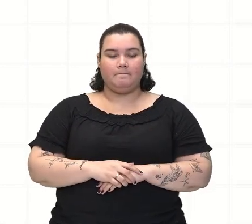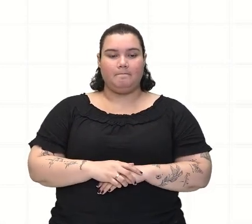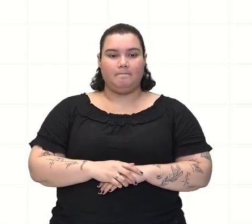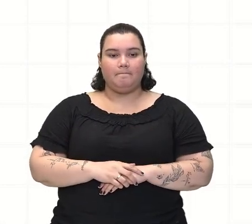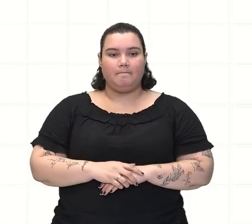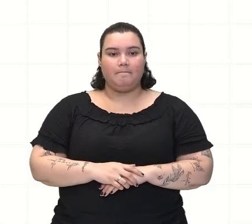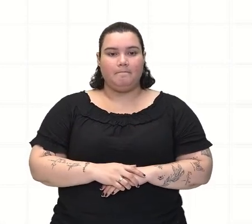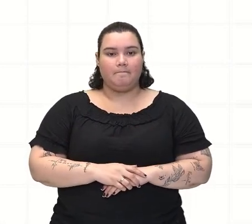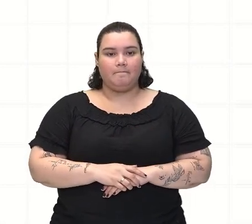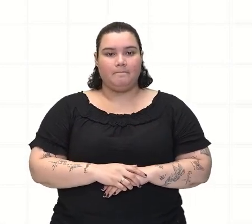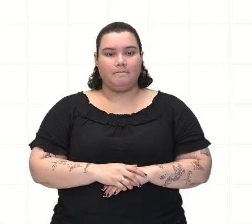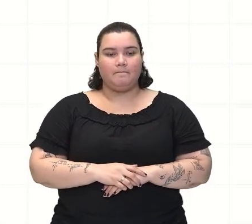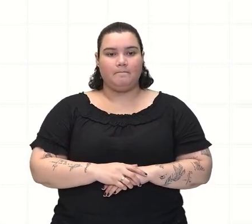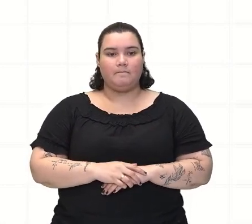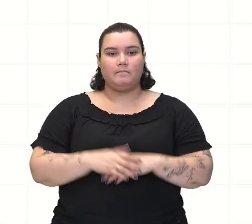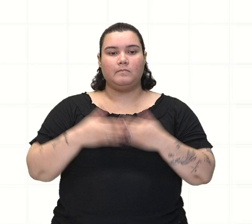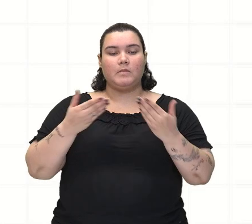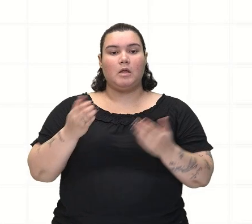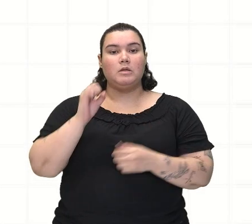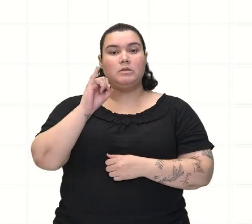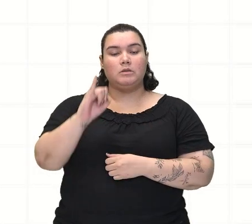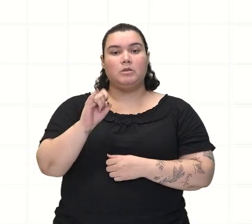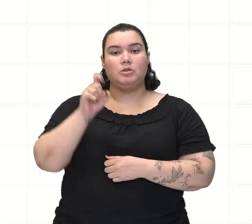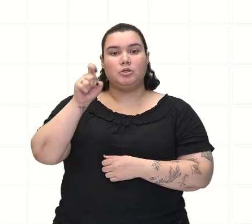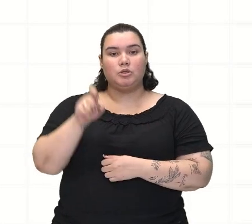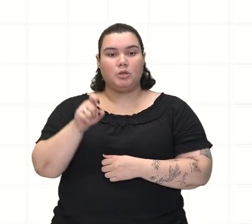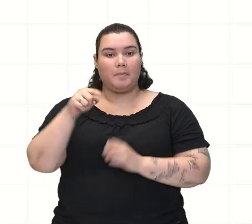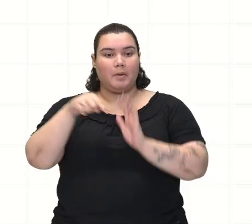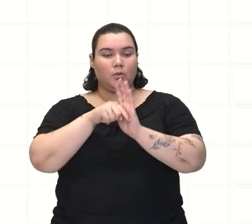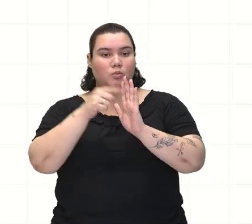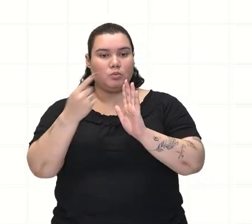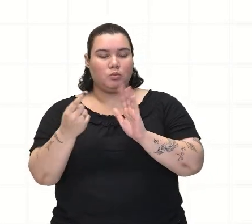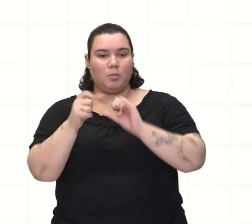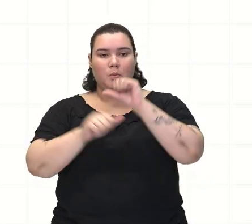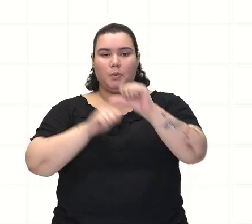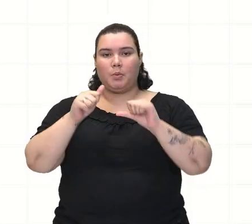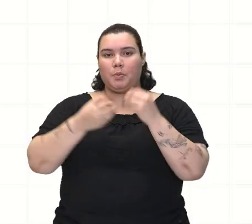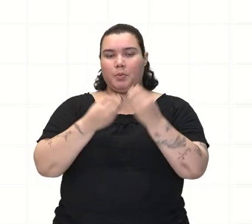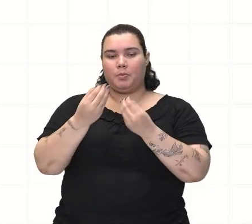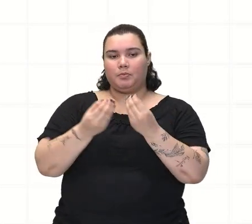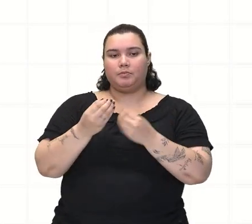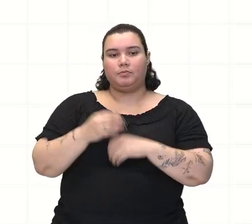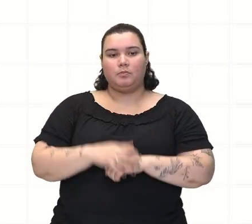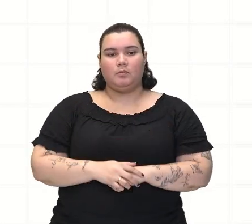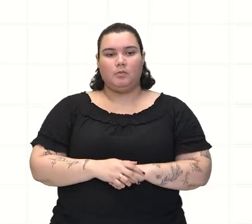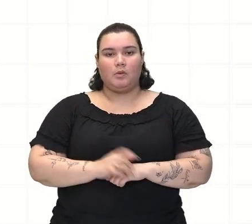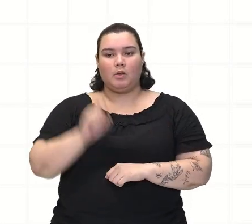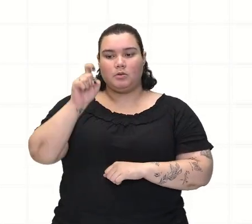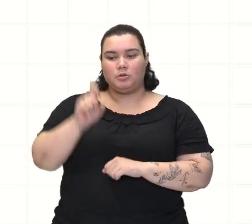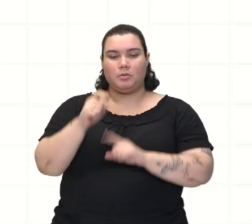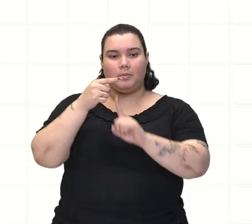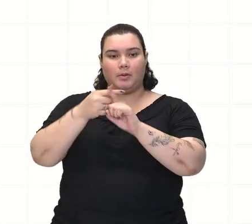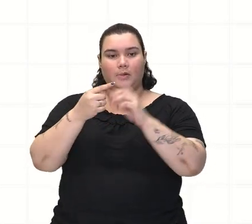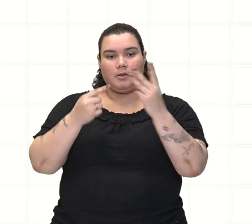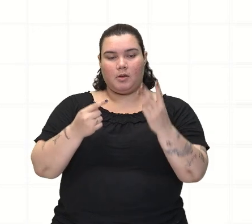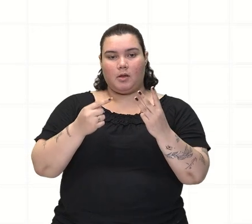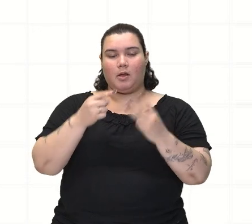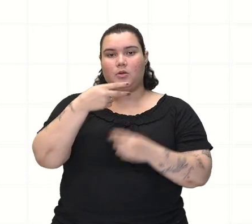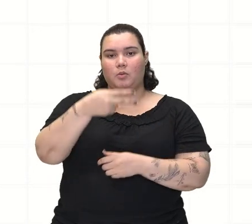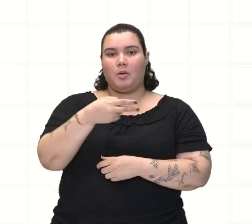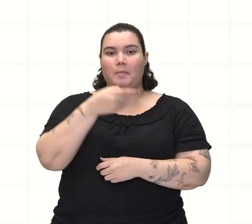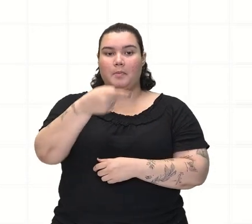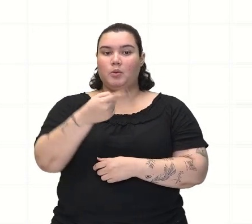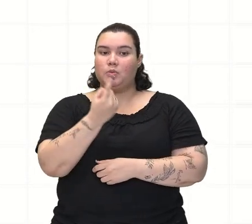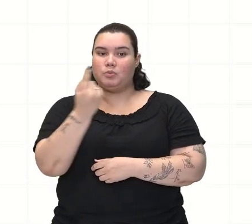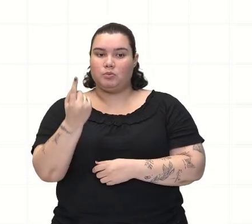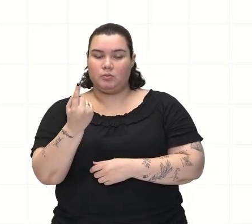Muito bem. E para o x ser igual a menos 1, vou resolver da mesma forma. X mais 3 é igual a menos